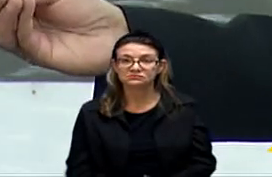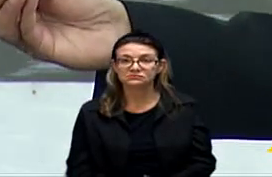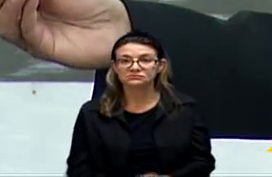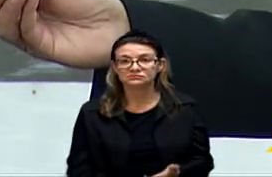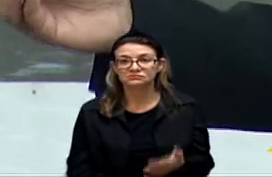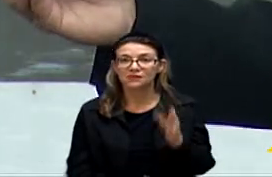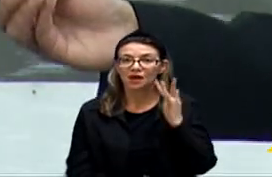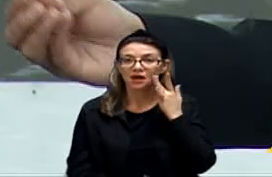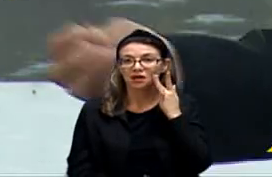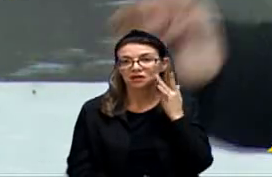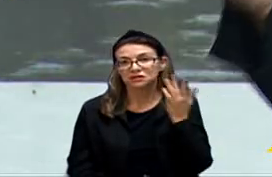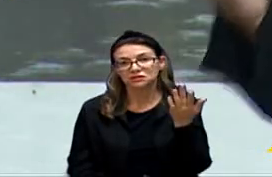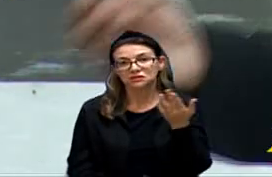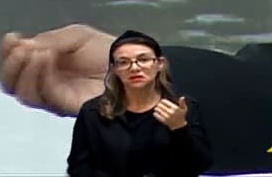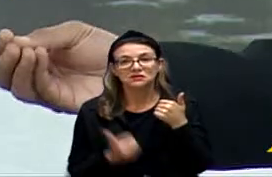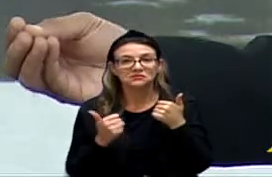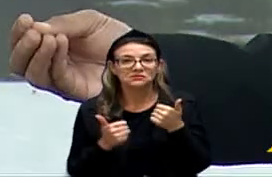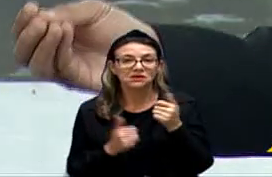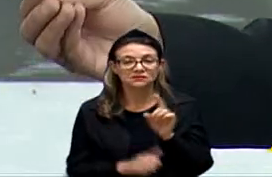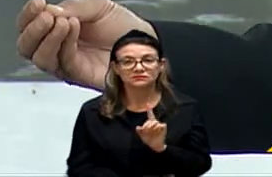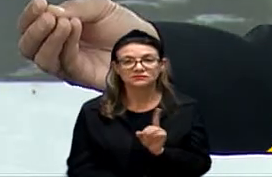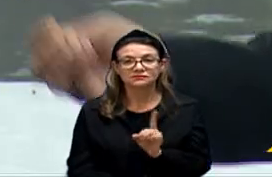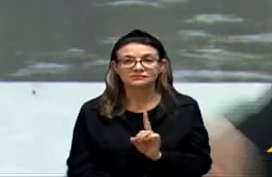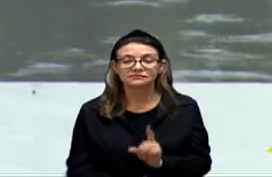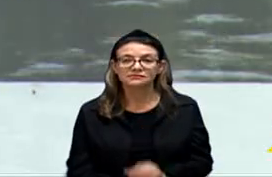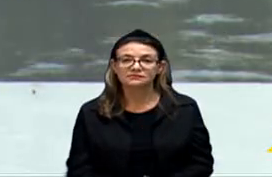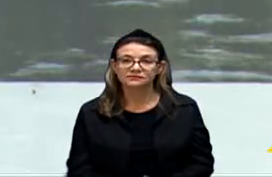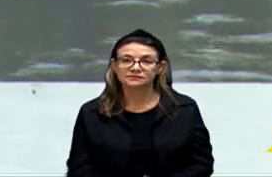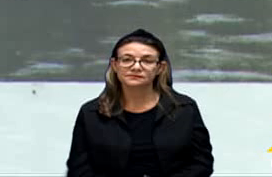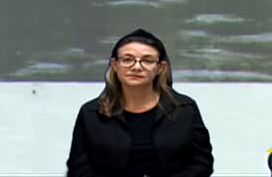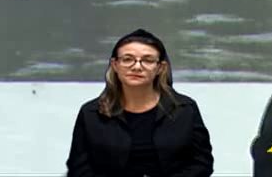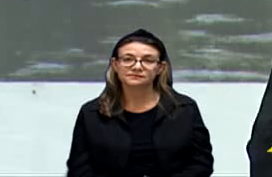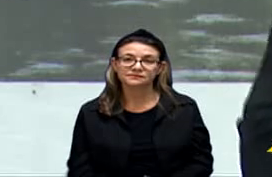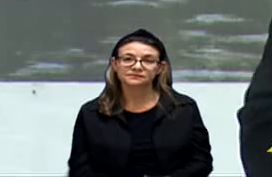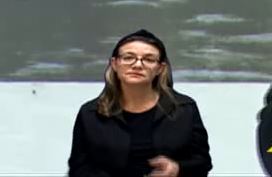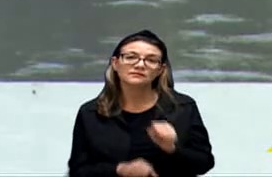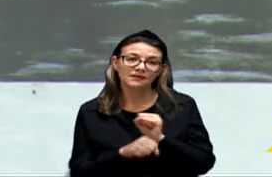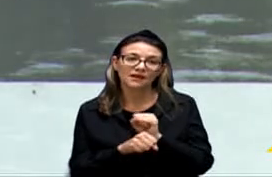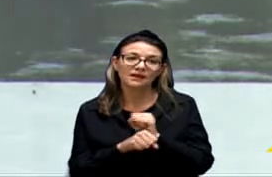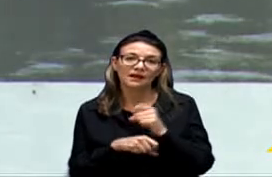Presidente eu peço que depois ele retire que ele falou que eu estou mentindo